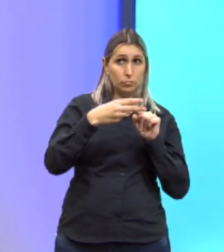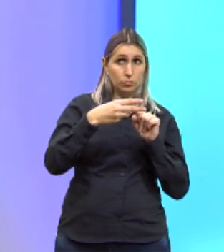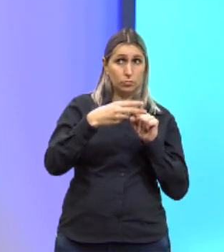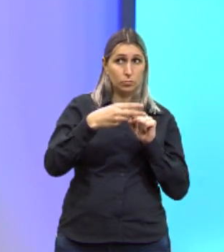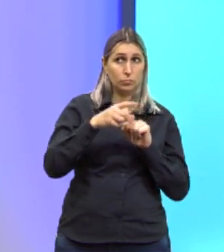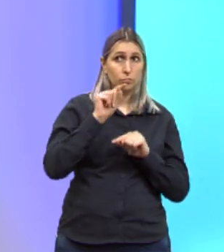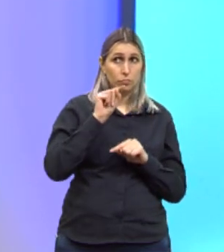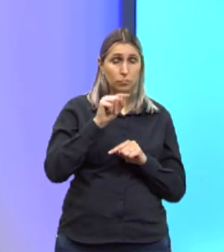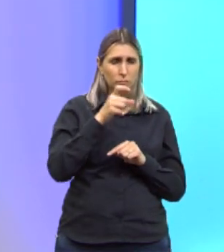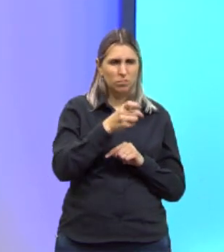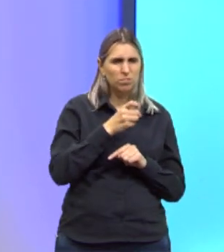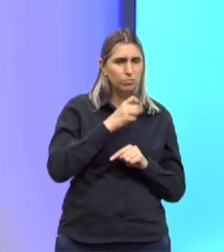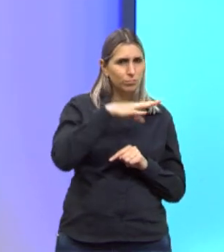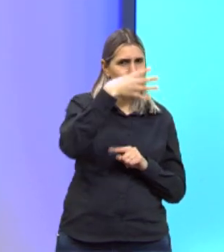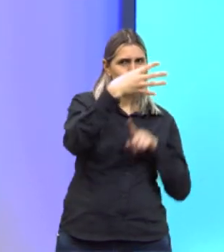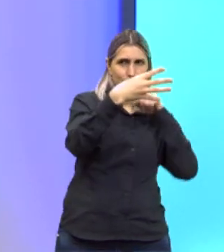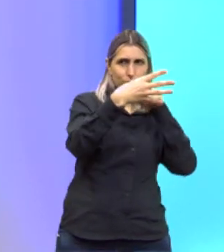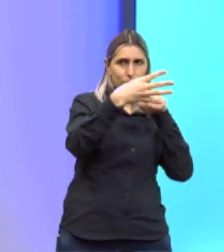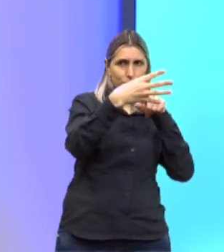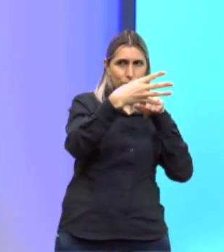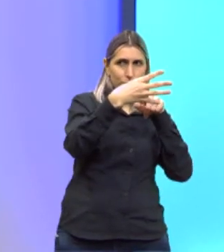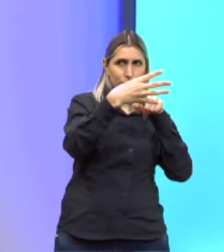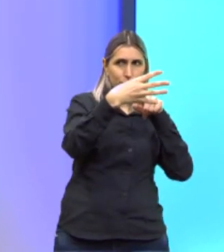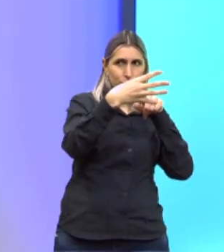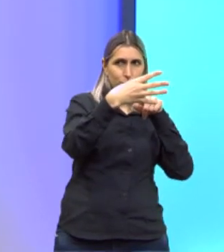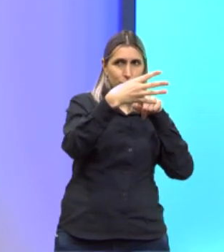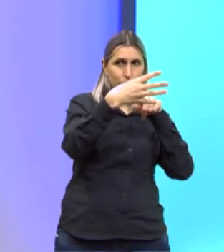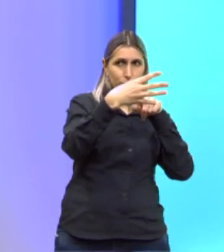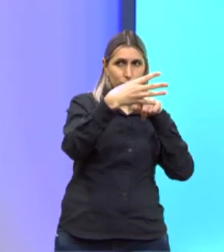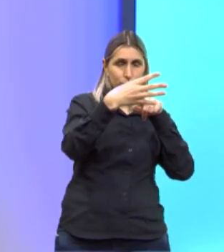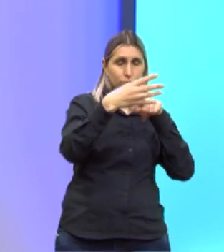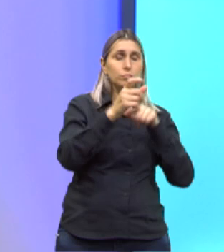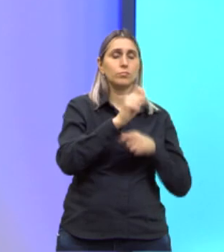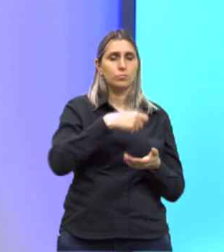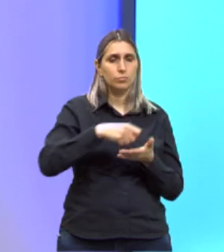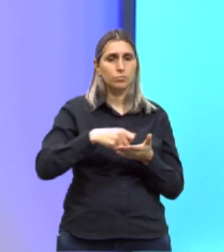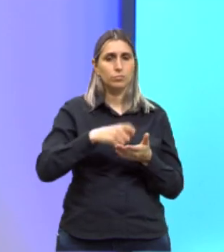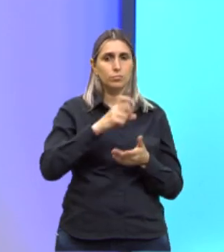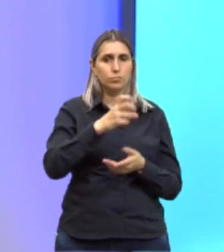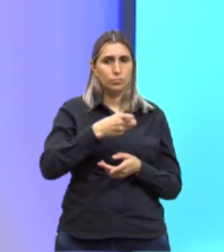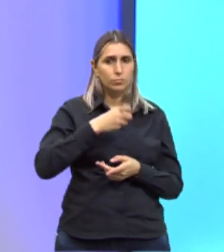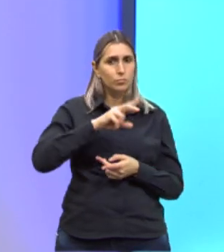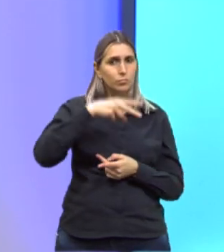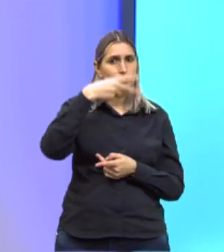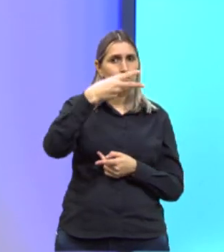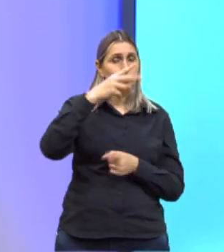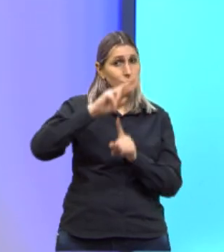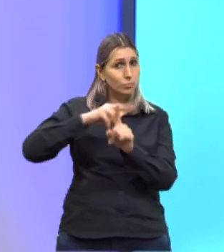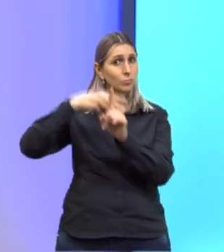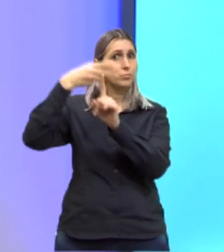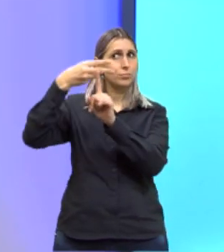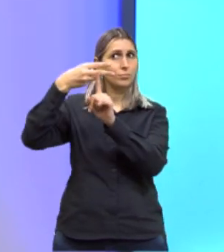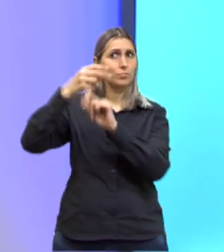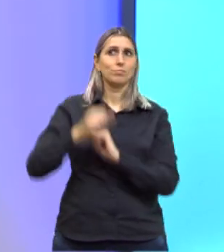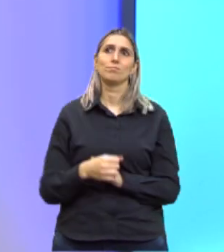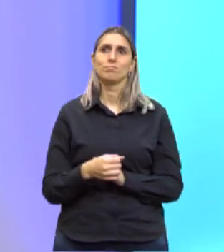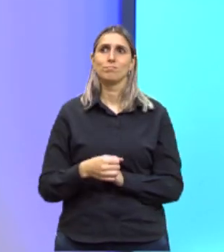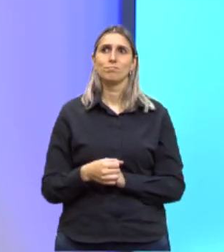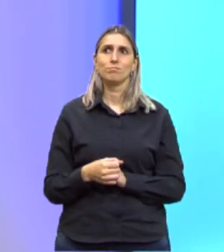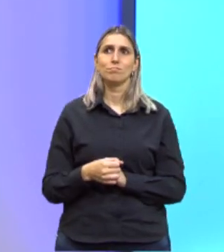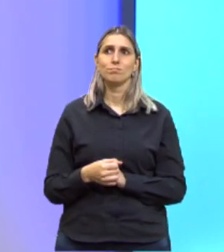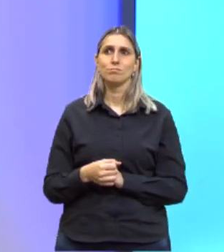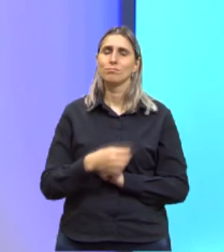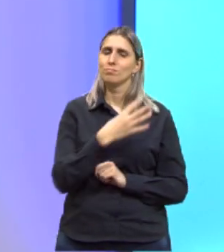seja, aquele x na quarta que nós temos, eu escrevi x ao quadrado ao quadrado. E